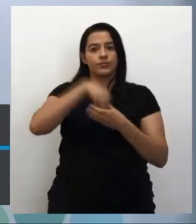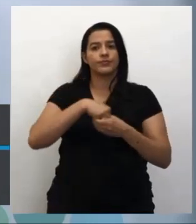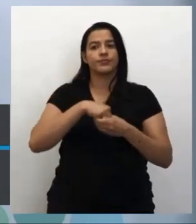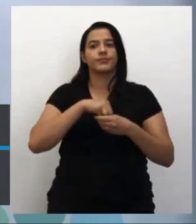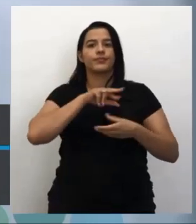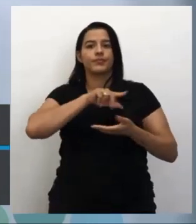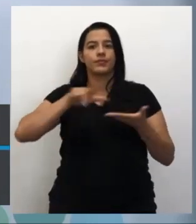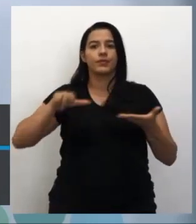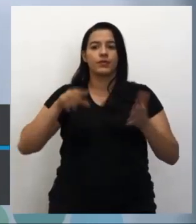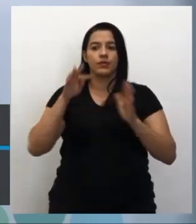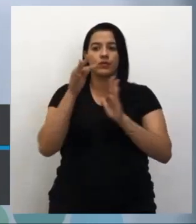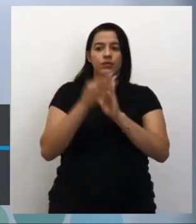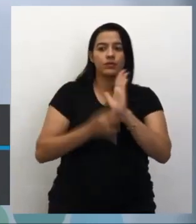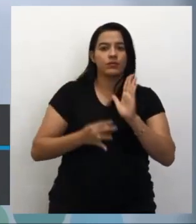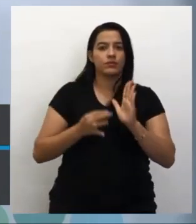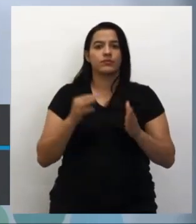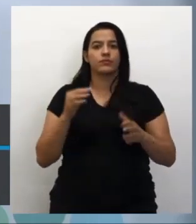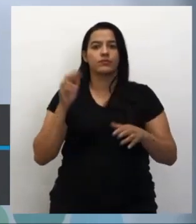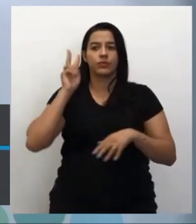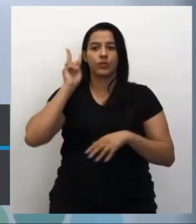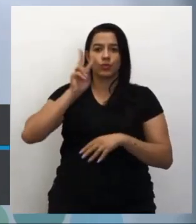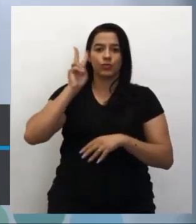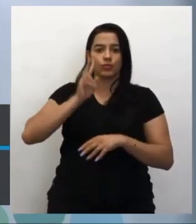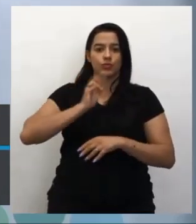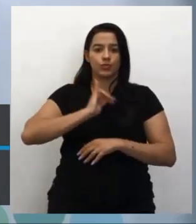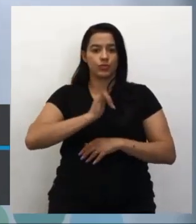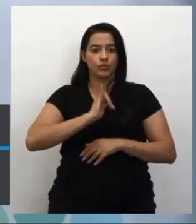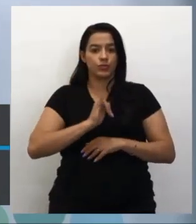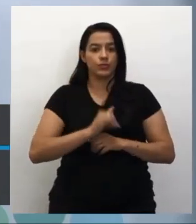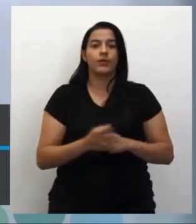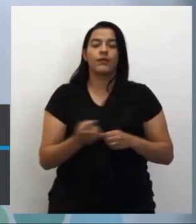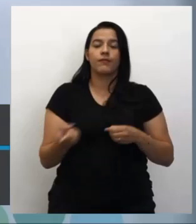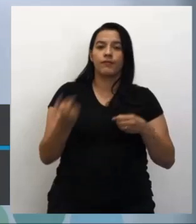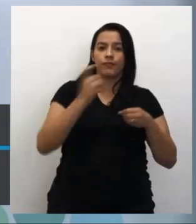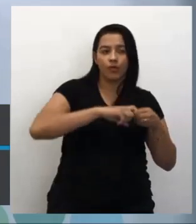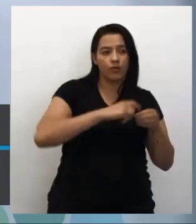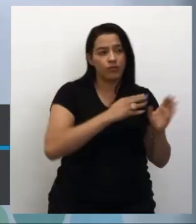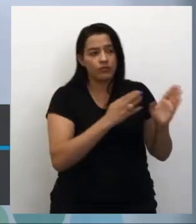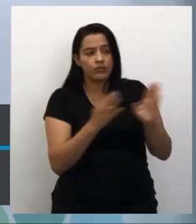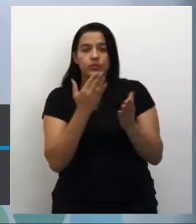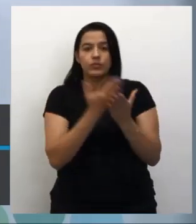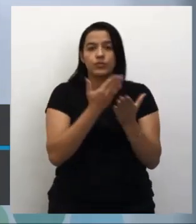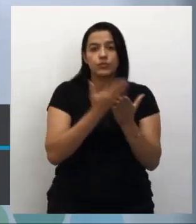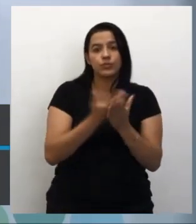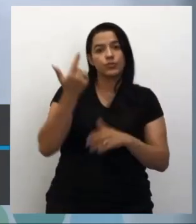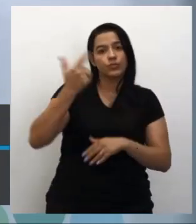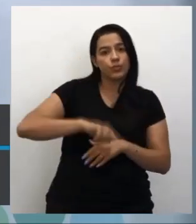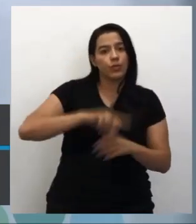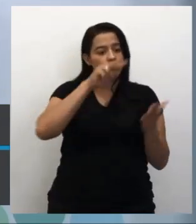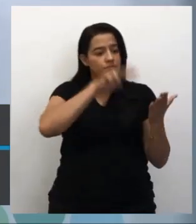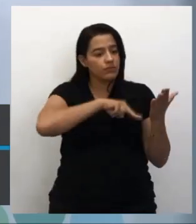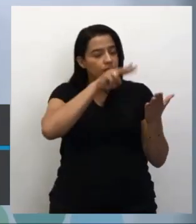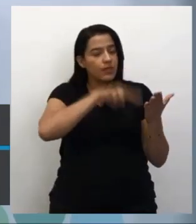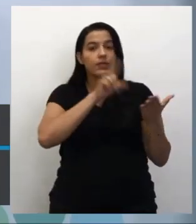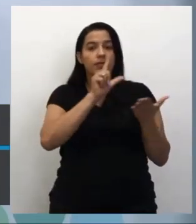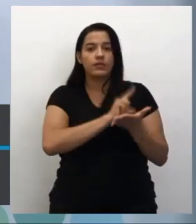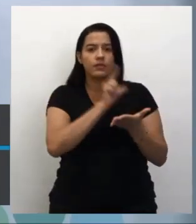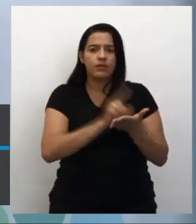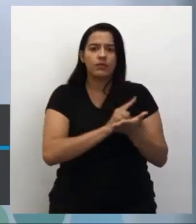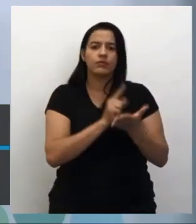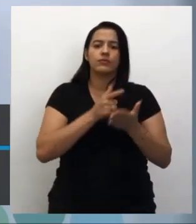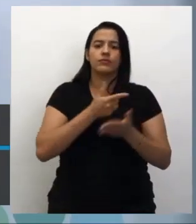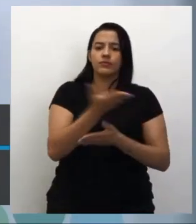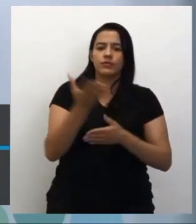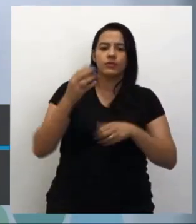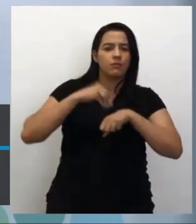quando é um texto narrativo. Gente, voltem nesta aula, estudem de novo, procurem ler muita literatura. Eu recomendo